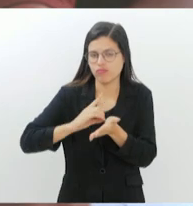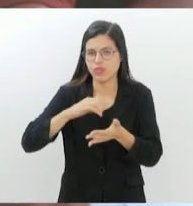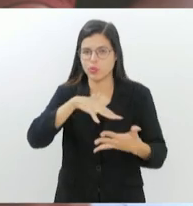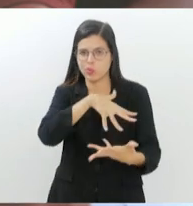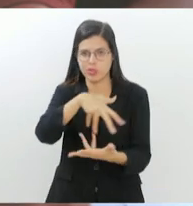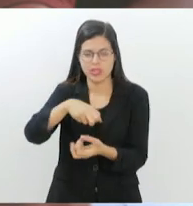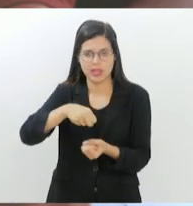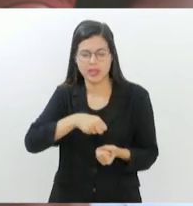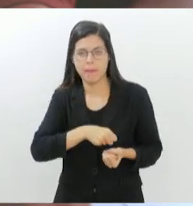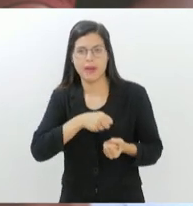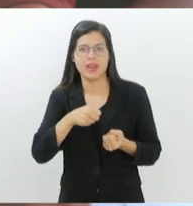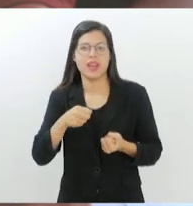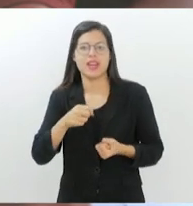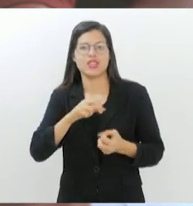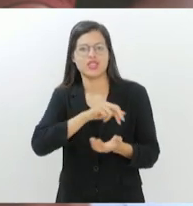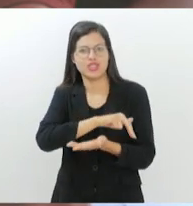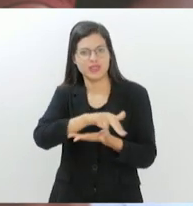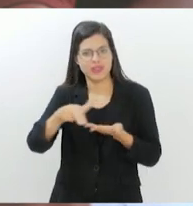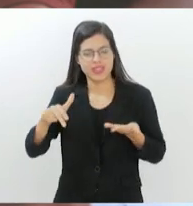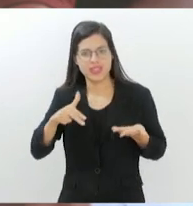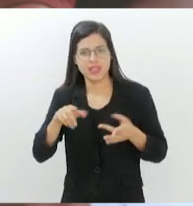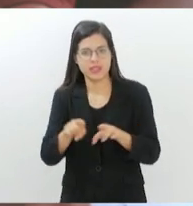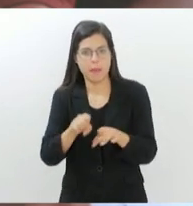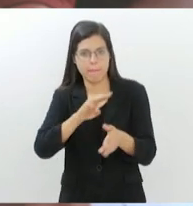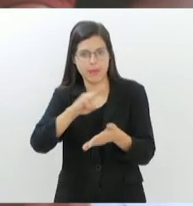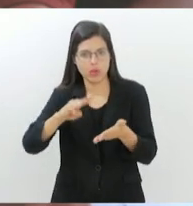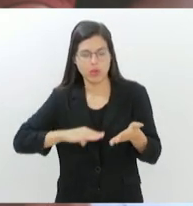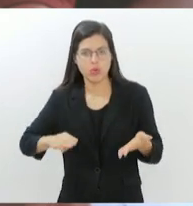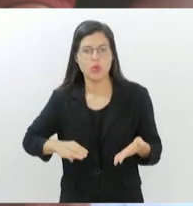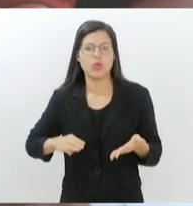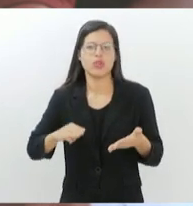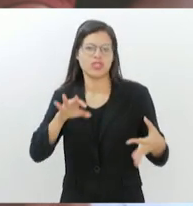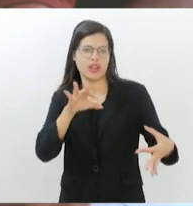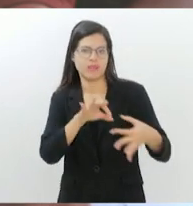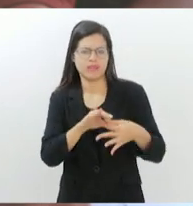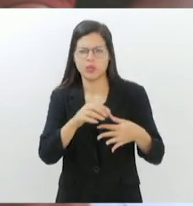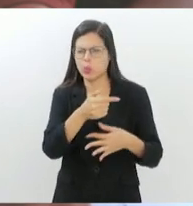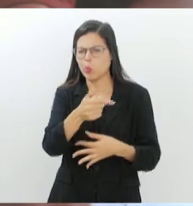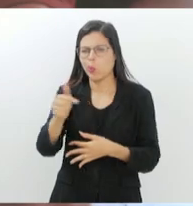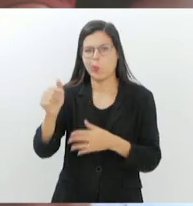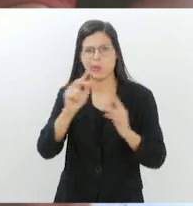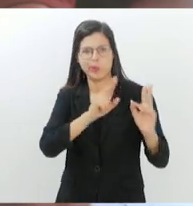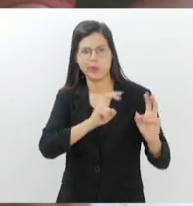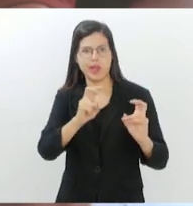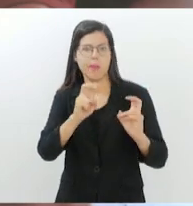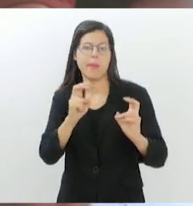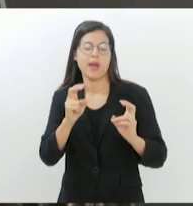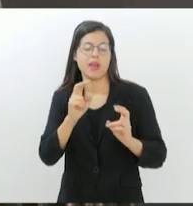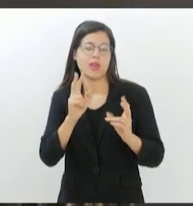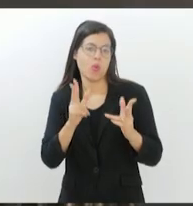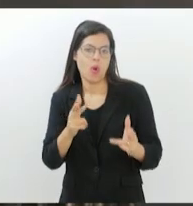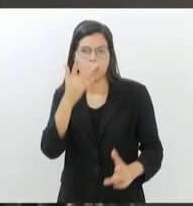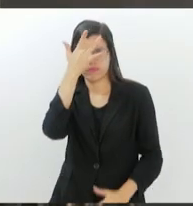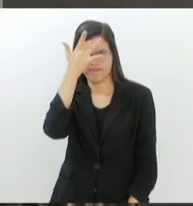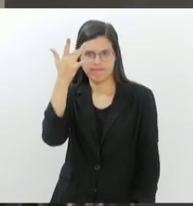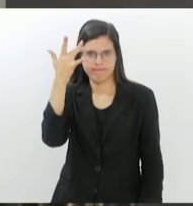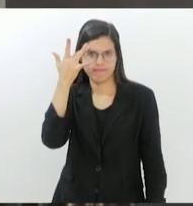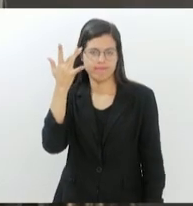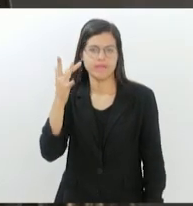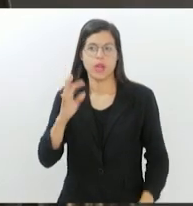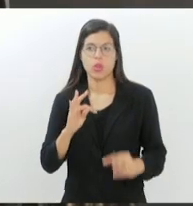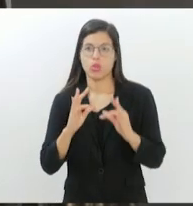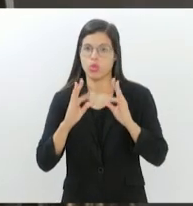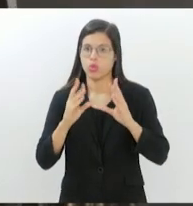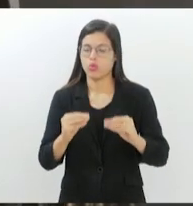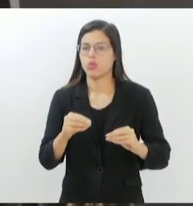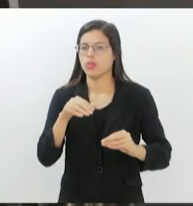diversidade, metodologias ativas e integradas, além de outros temas transversais, como a saúde mental. Todas as